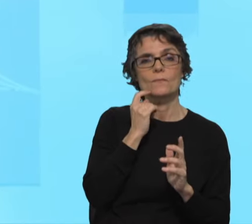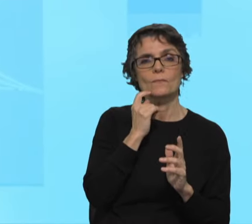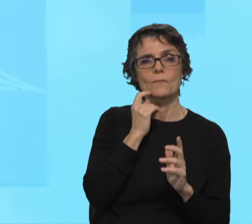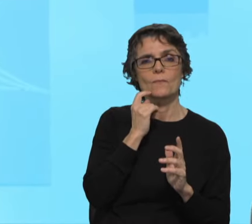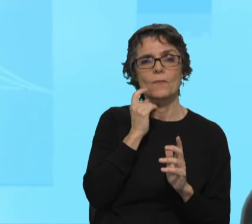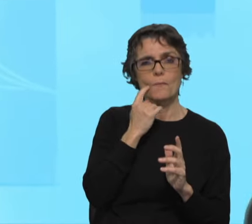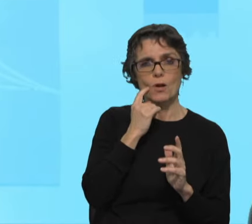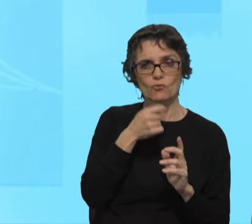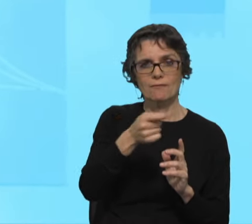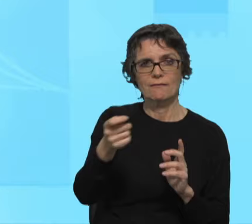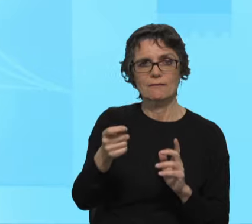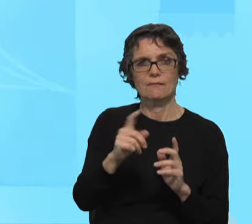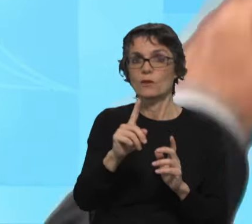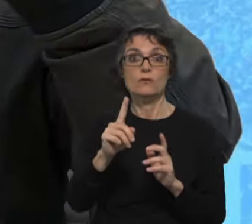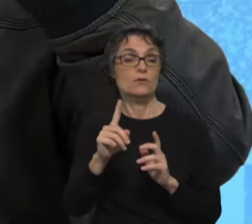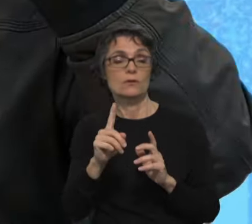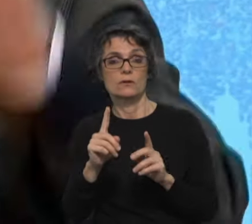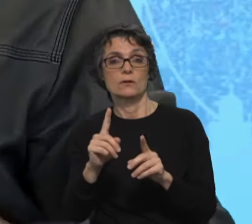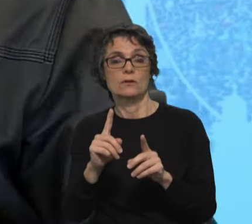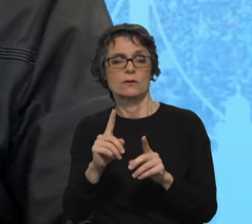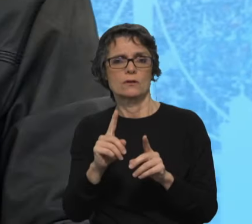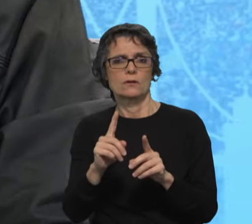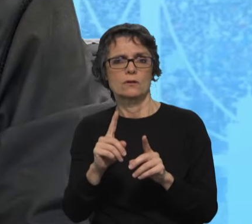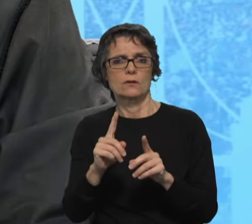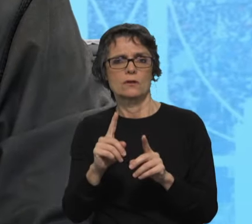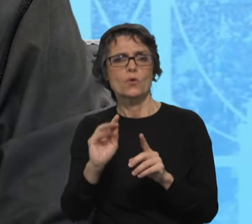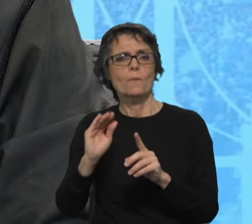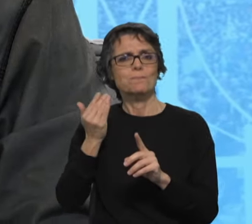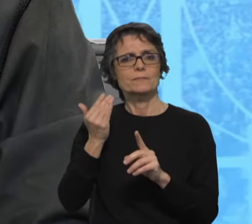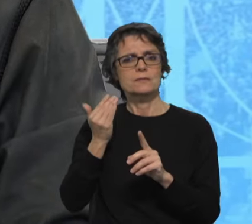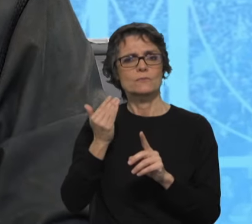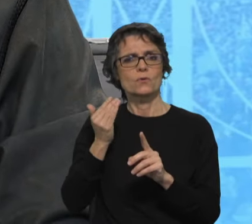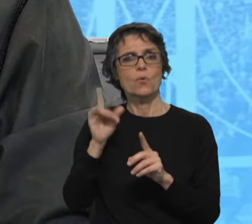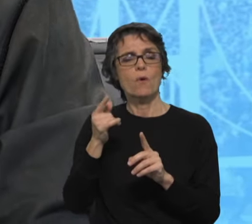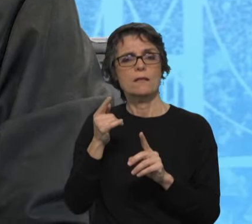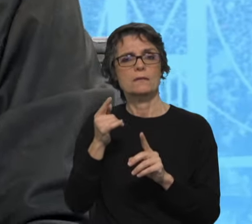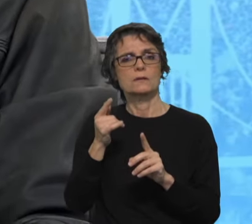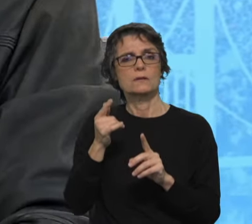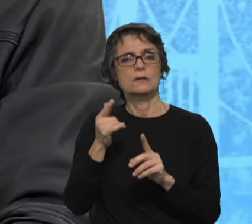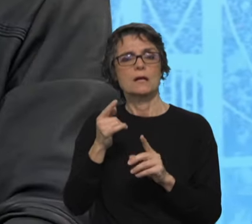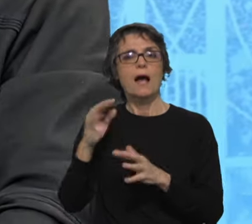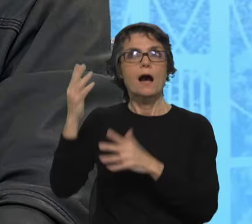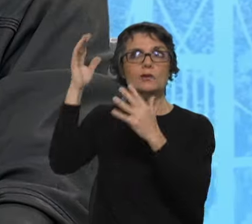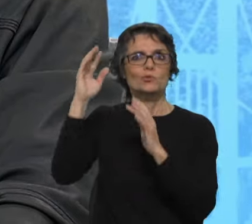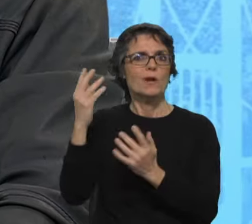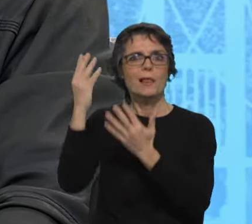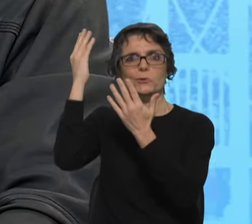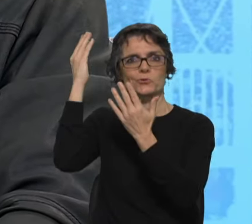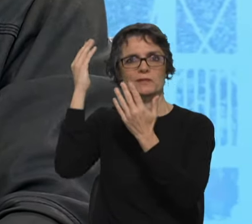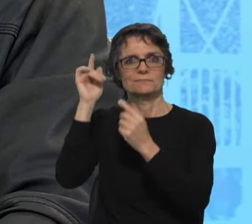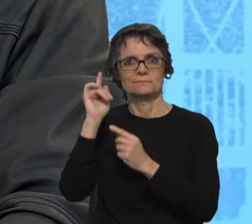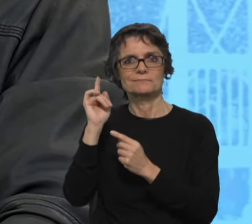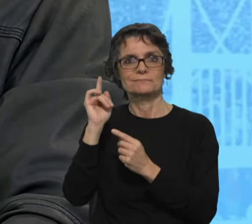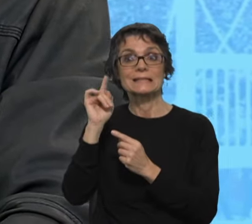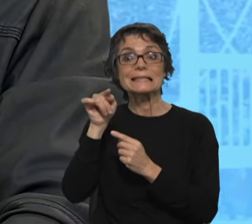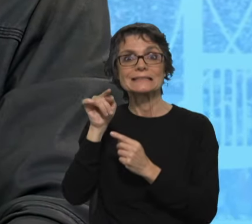não na primeira parte a quando ele se refere a ao aparecimento da Aleluia e nesse momento o o o